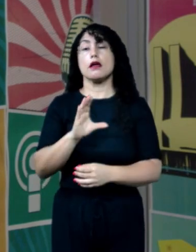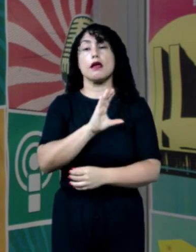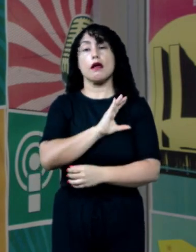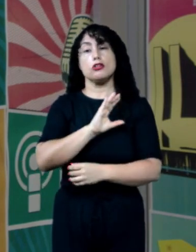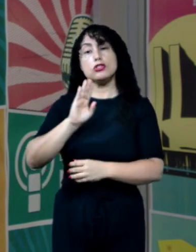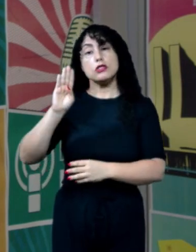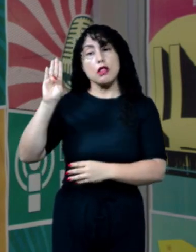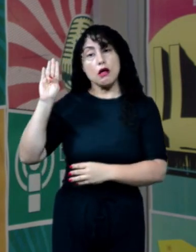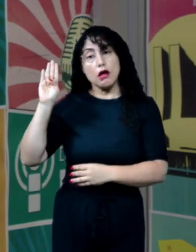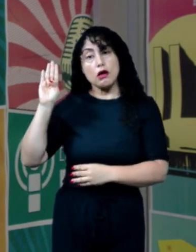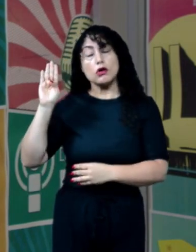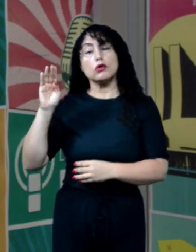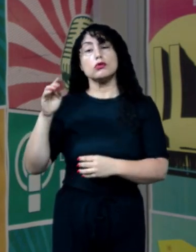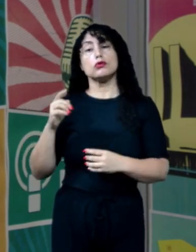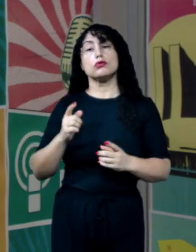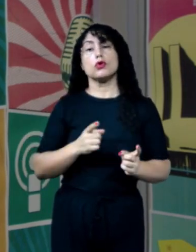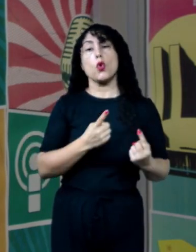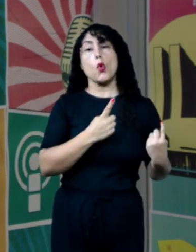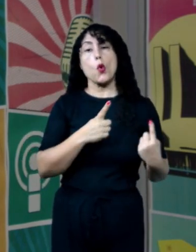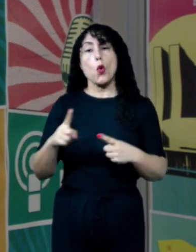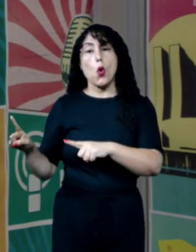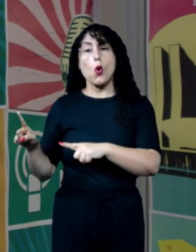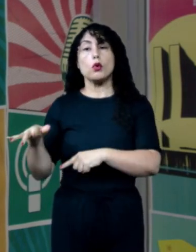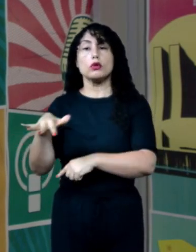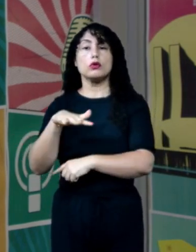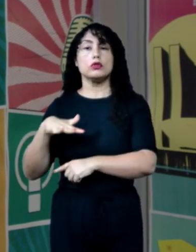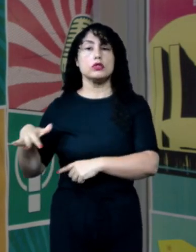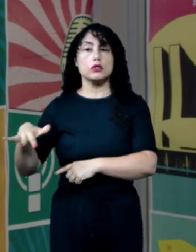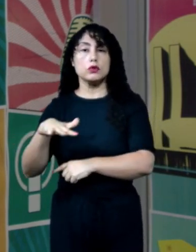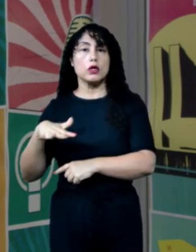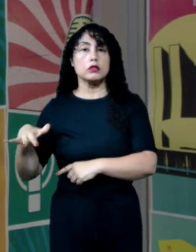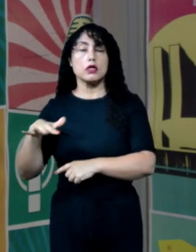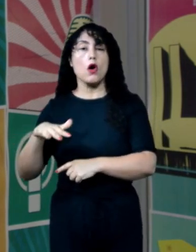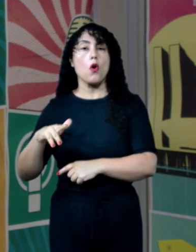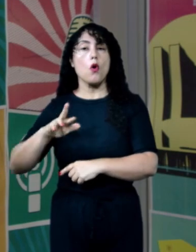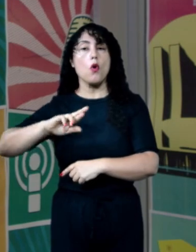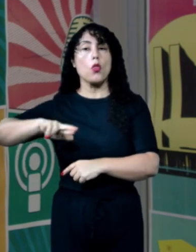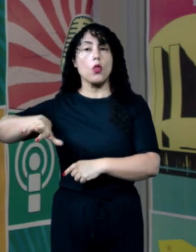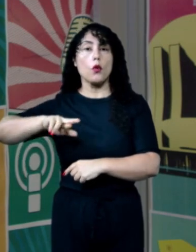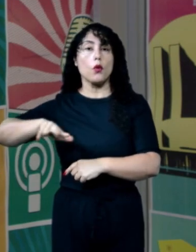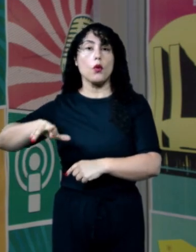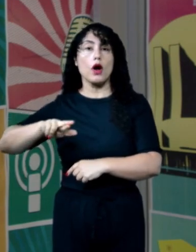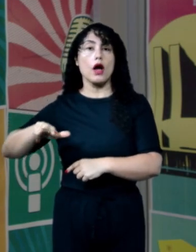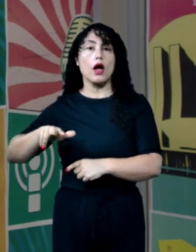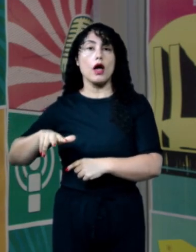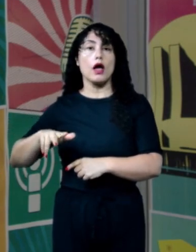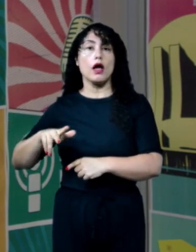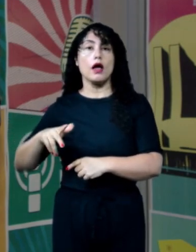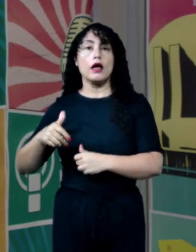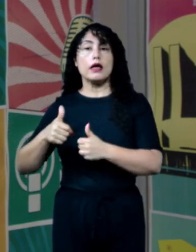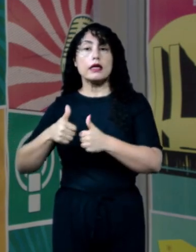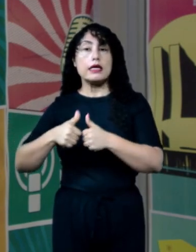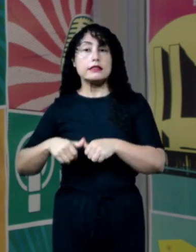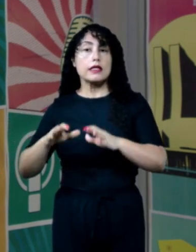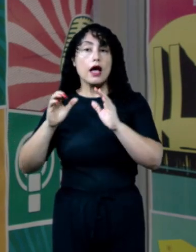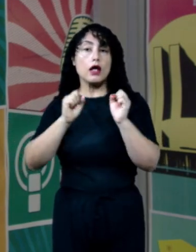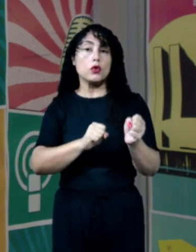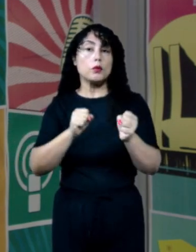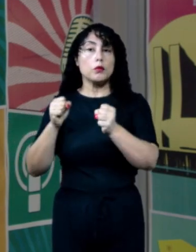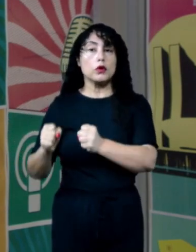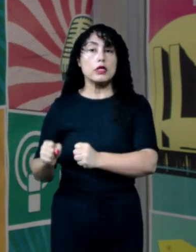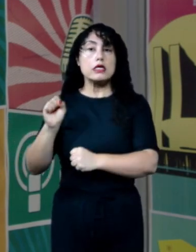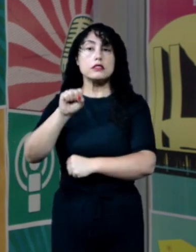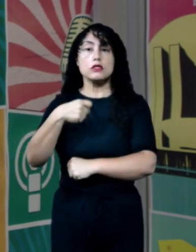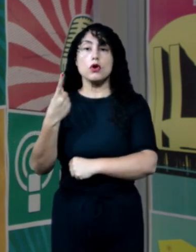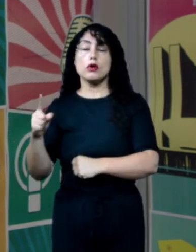candidaturas de oposição ou de situação, assim, não necessariamente está apregado a quem está no poder ou não está no poder, ou